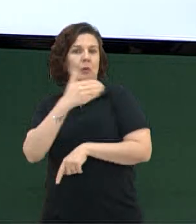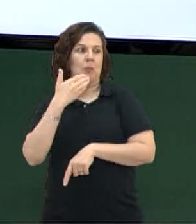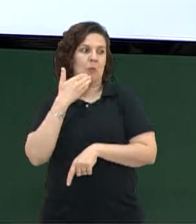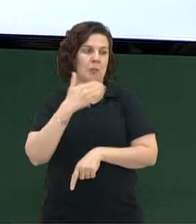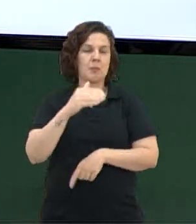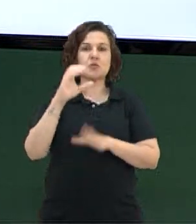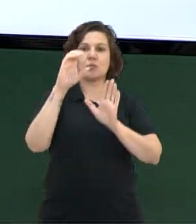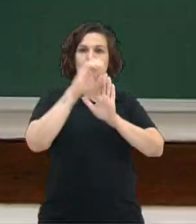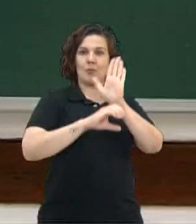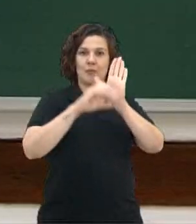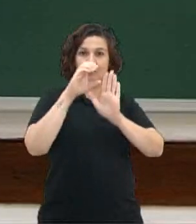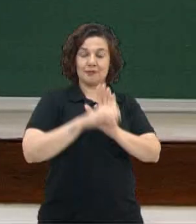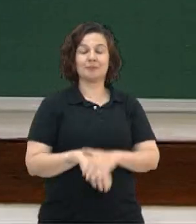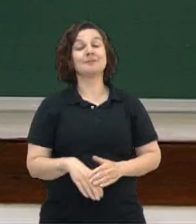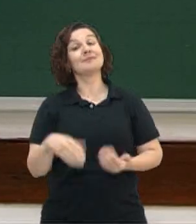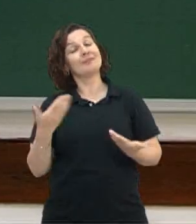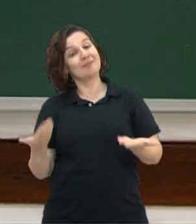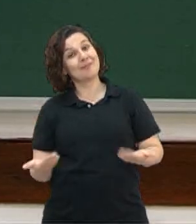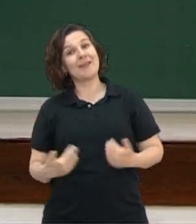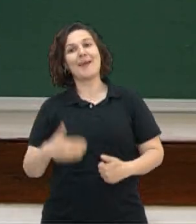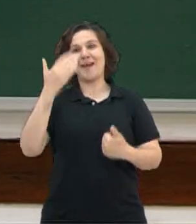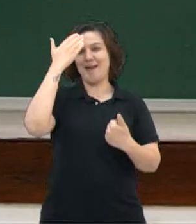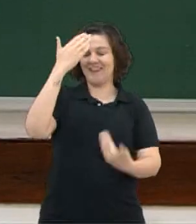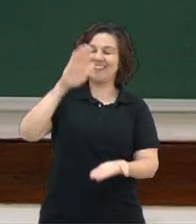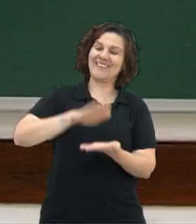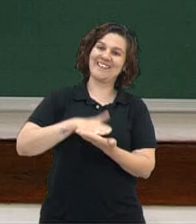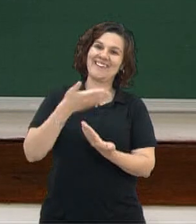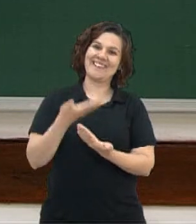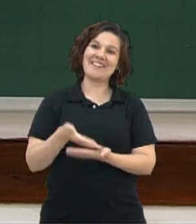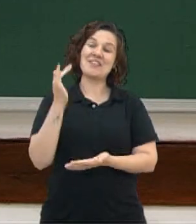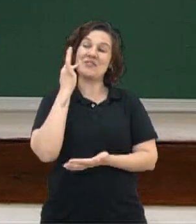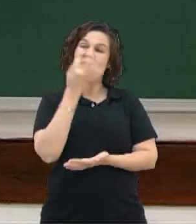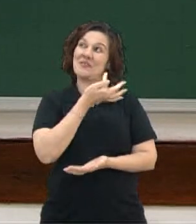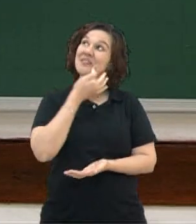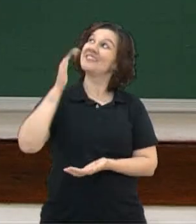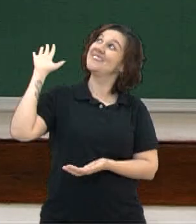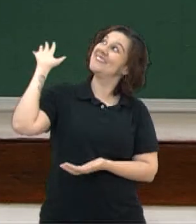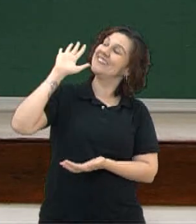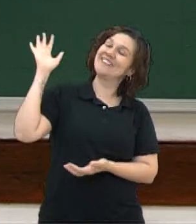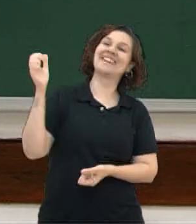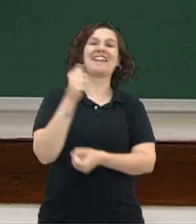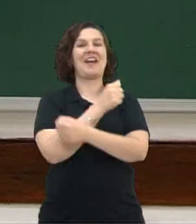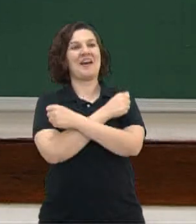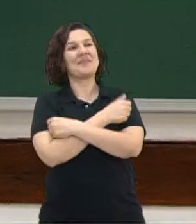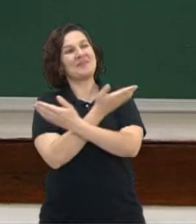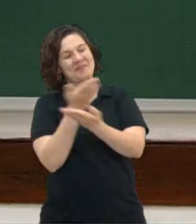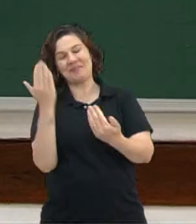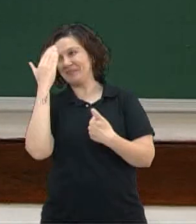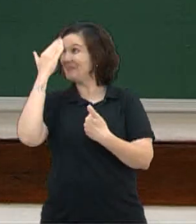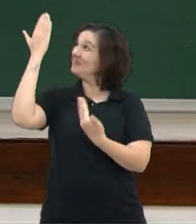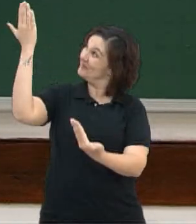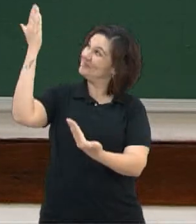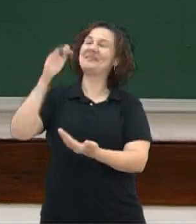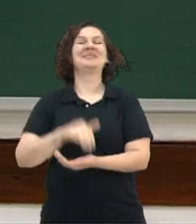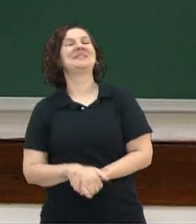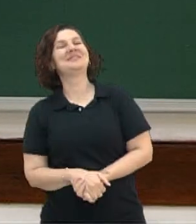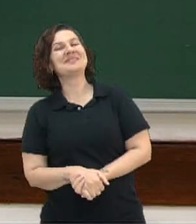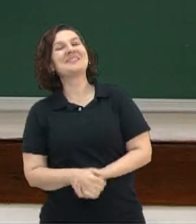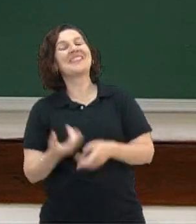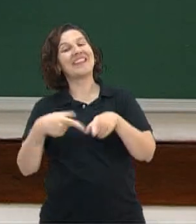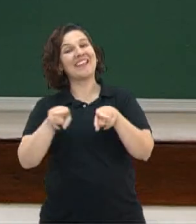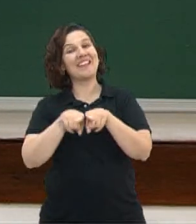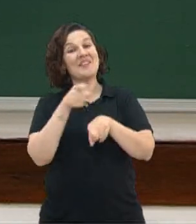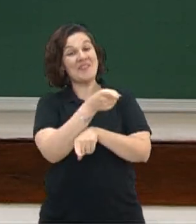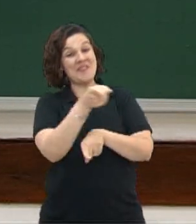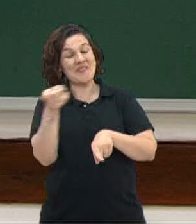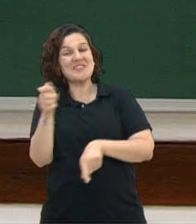esses conteúdos. E também quero agradecer a nossa intérprete de Libra, Francis. Um forte abraço para você, Francis. E também a